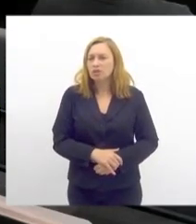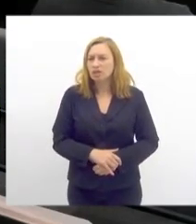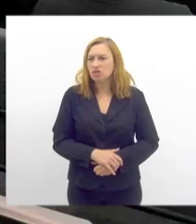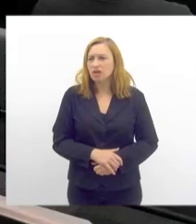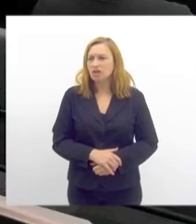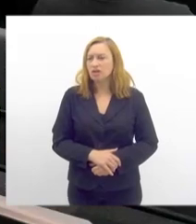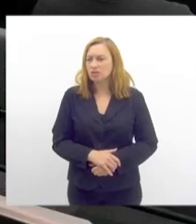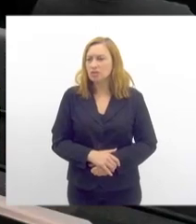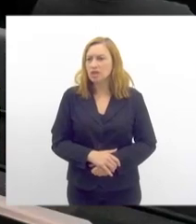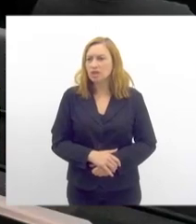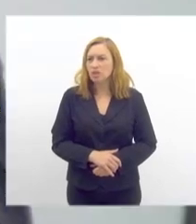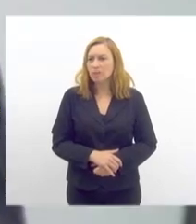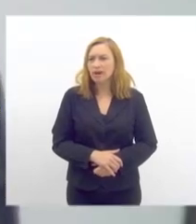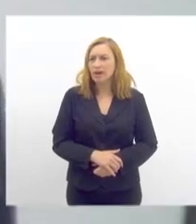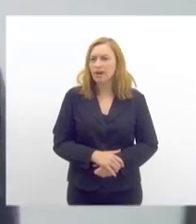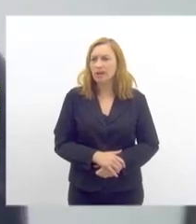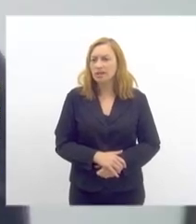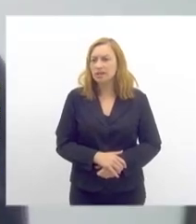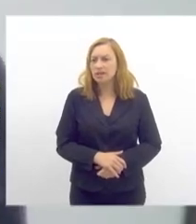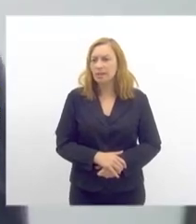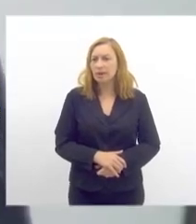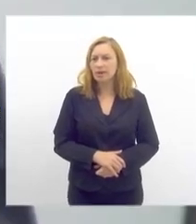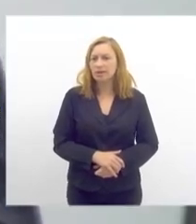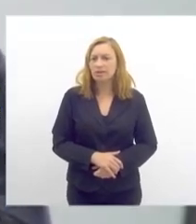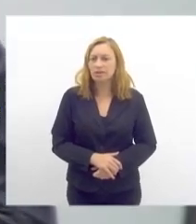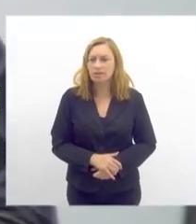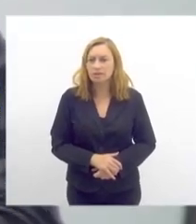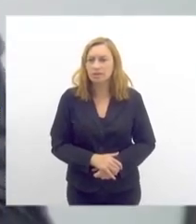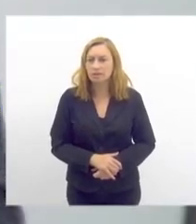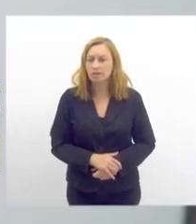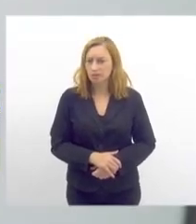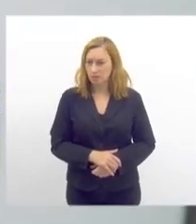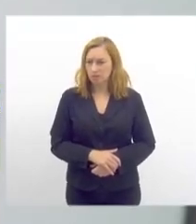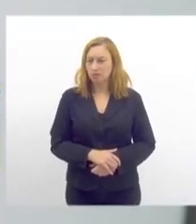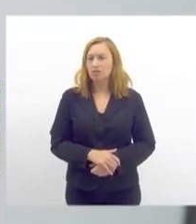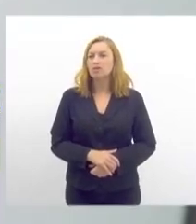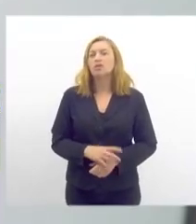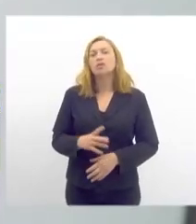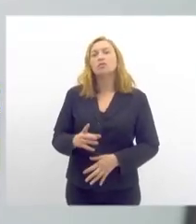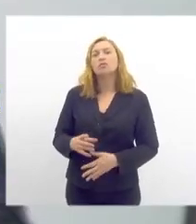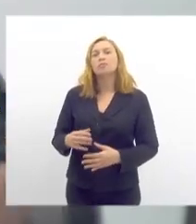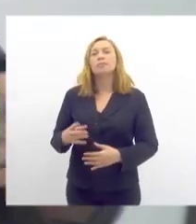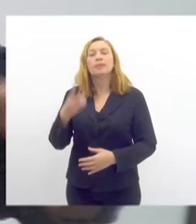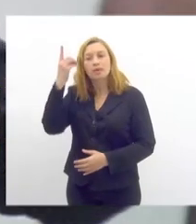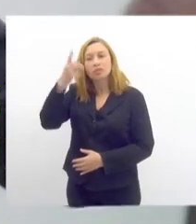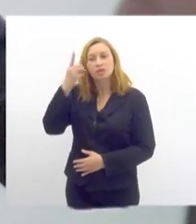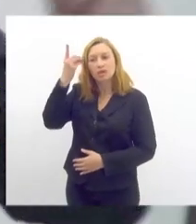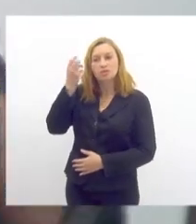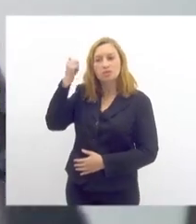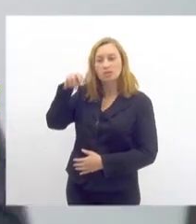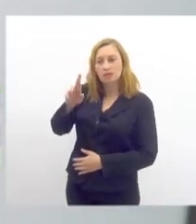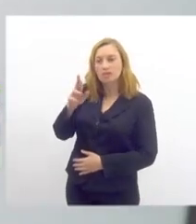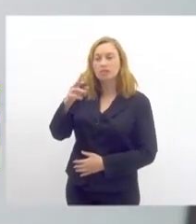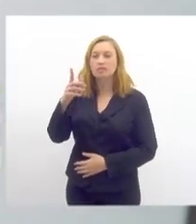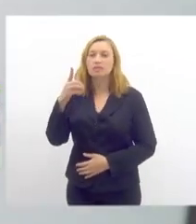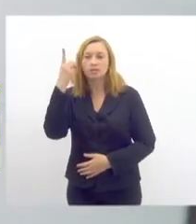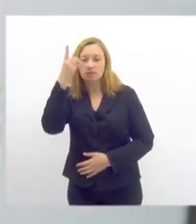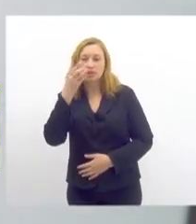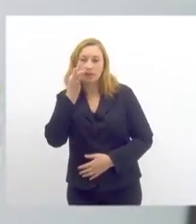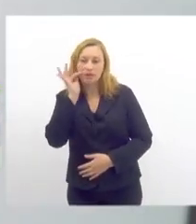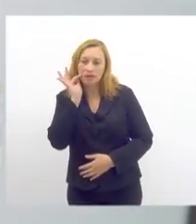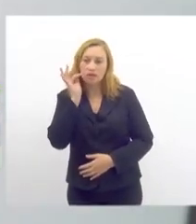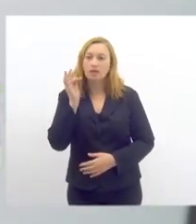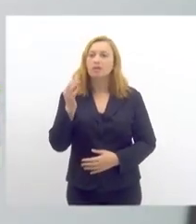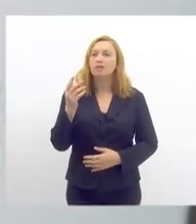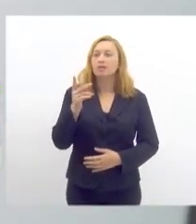ao presidente Rodrigo Amorim, deputado Serafim, deputado Valdeir Carneiro, Pablo, presidente